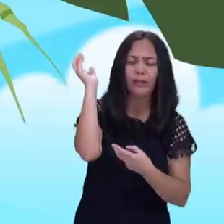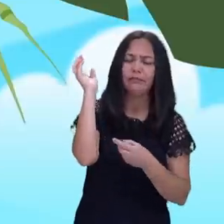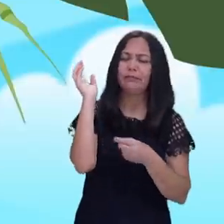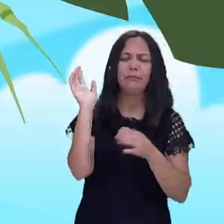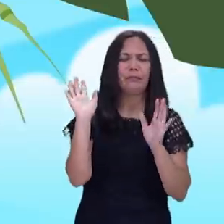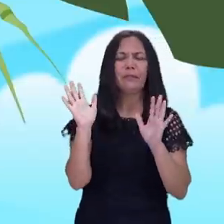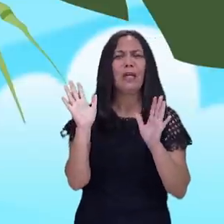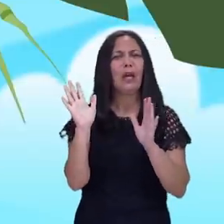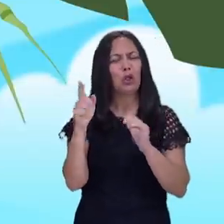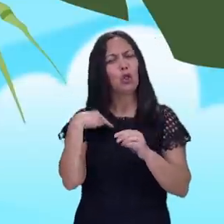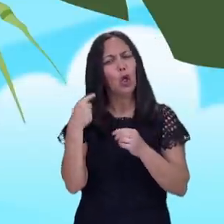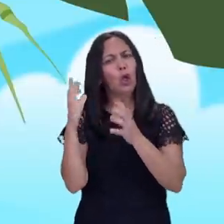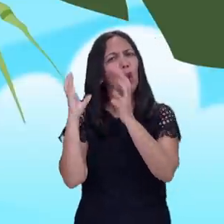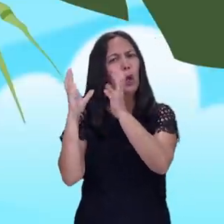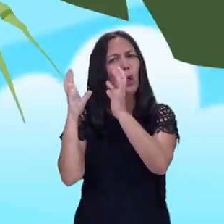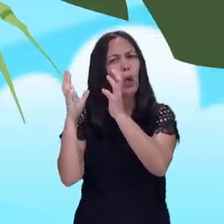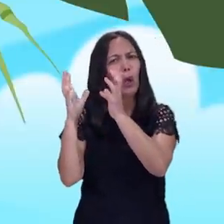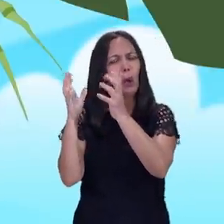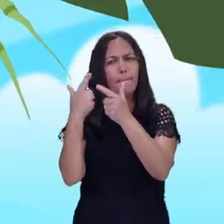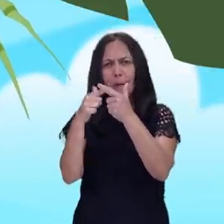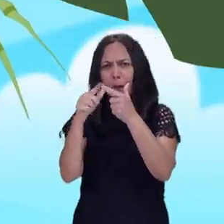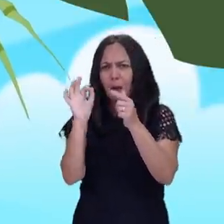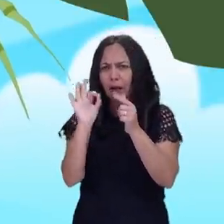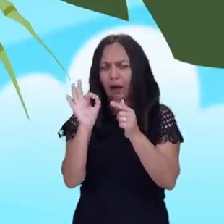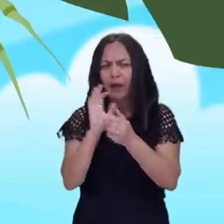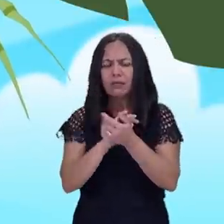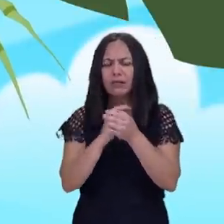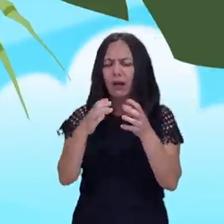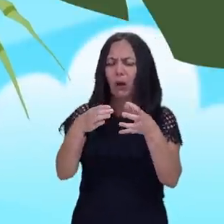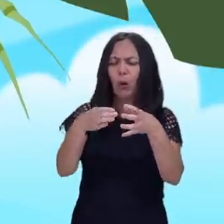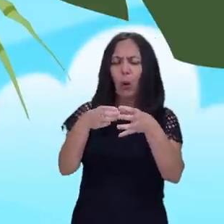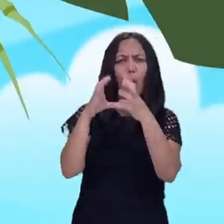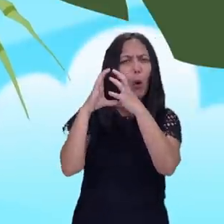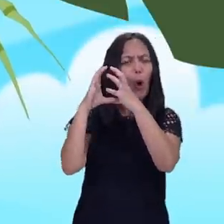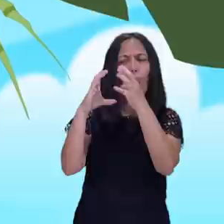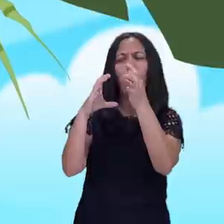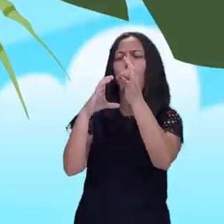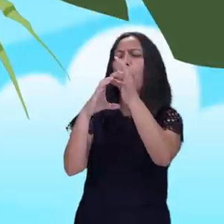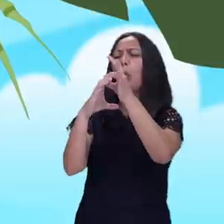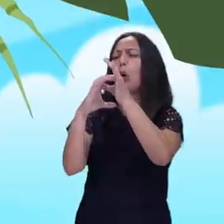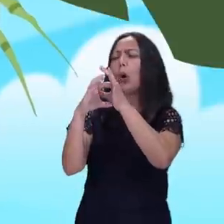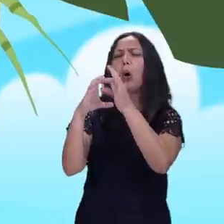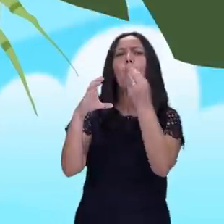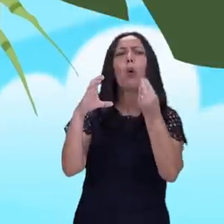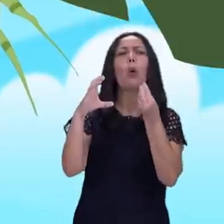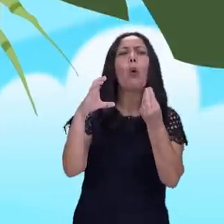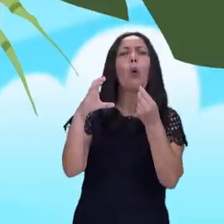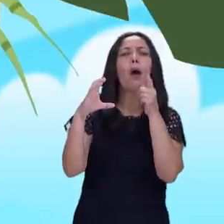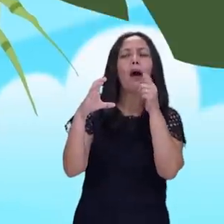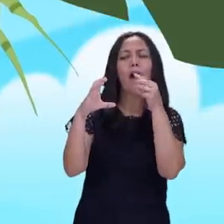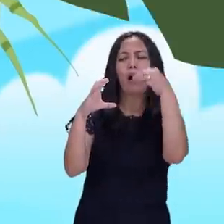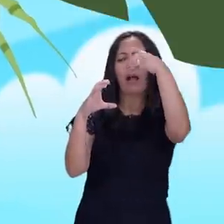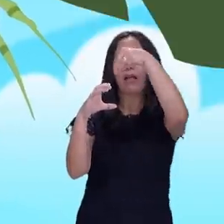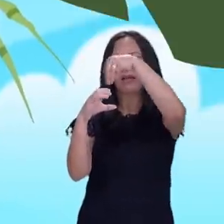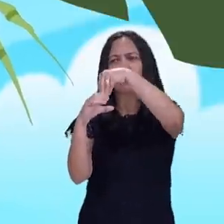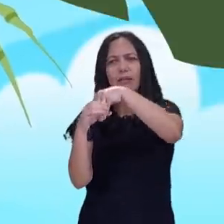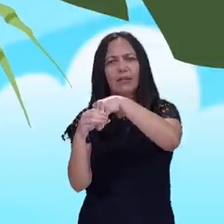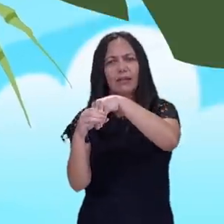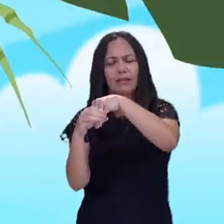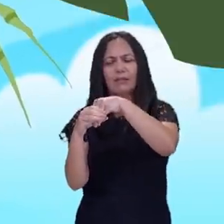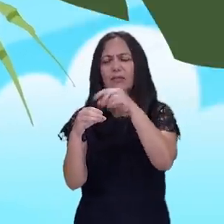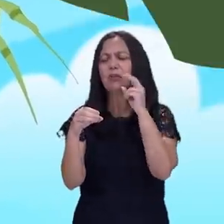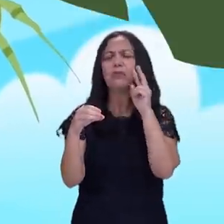somos cocos. É. Eu não tô vendo nenhum buraco aqui. Como a água consegue entrar? Vocês